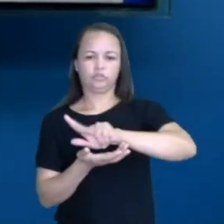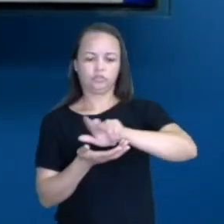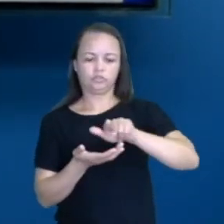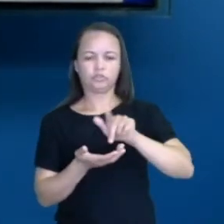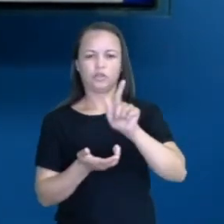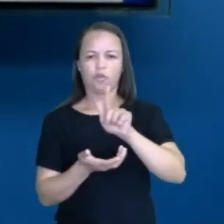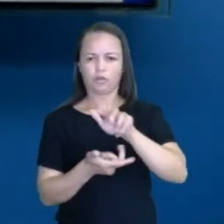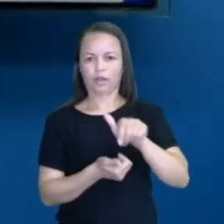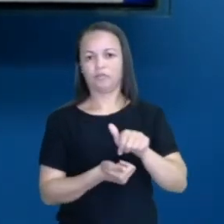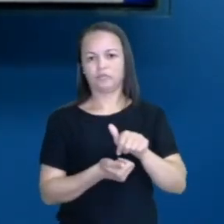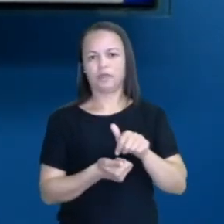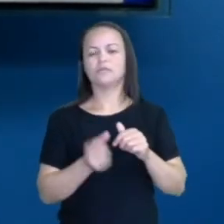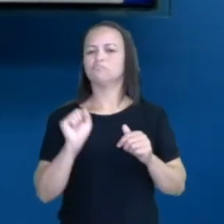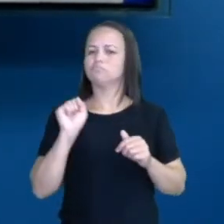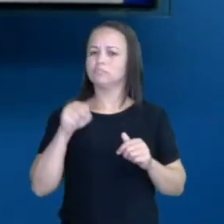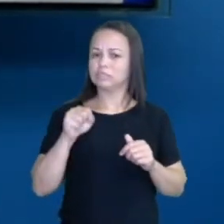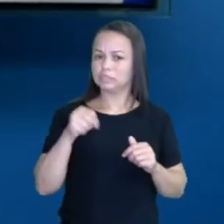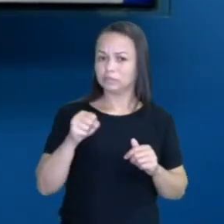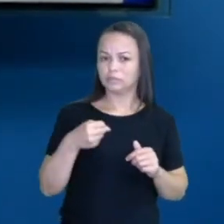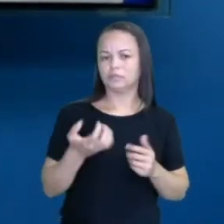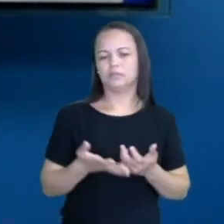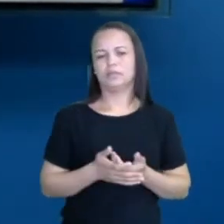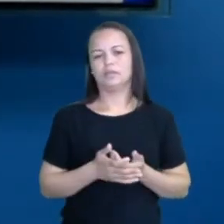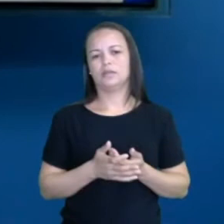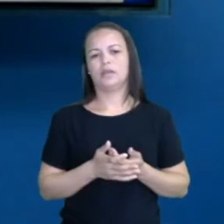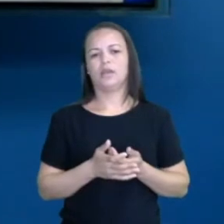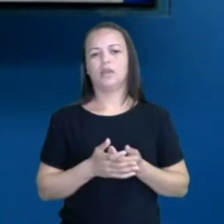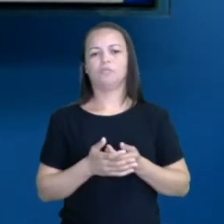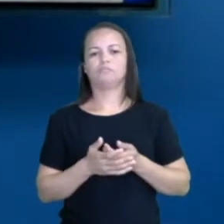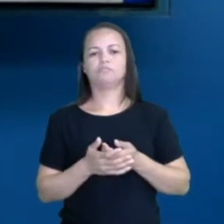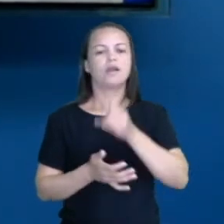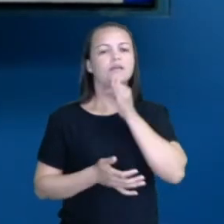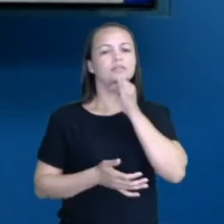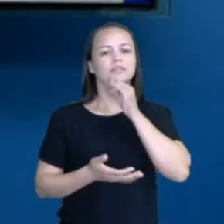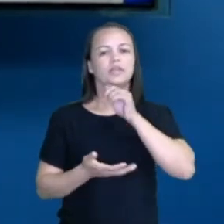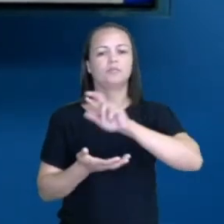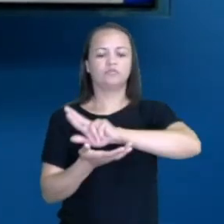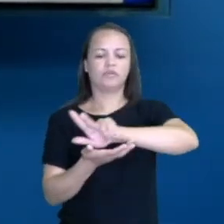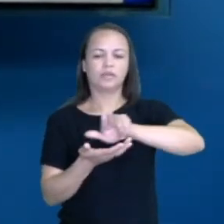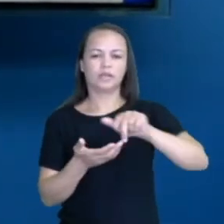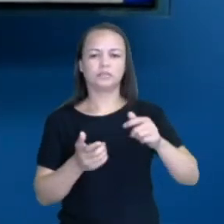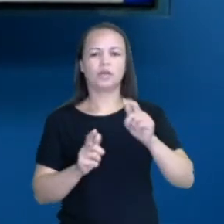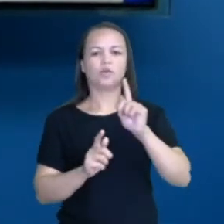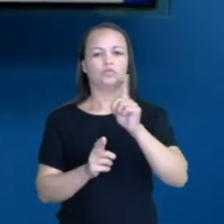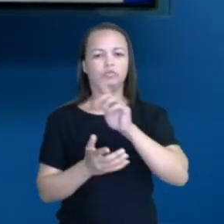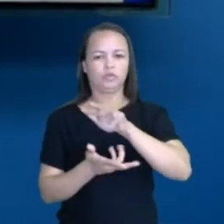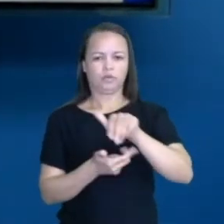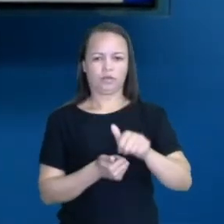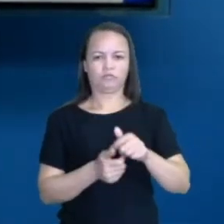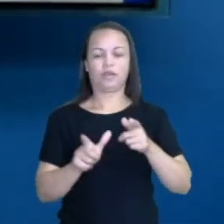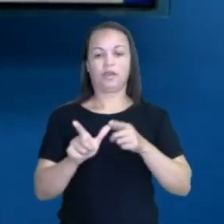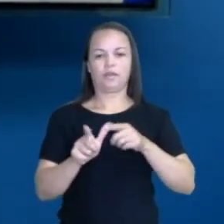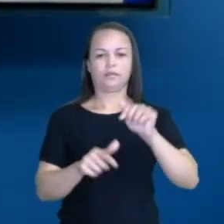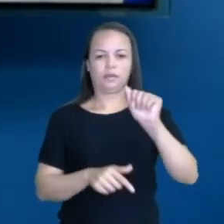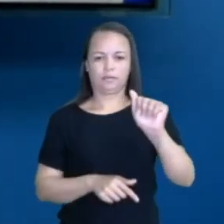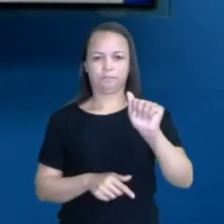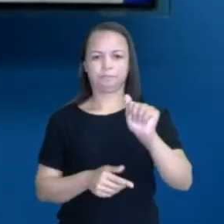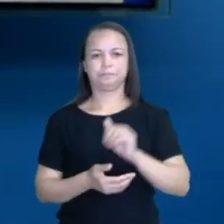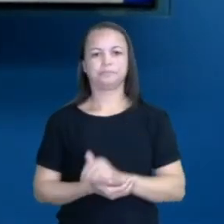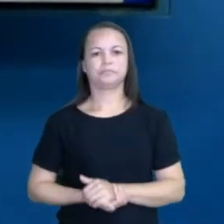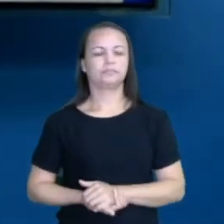Sim. Então, é um exemplo de variação geográfica. Letra A.